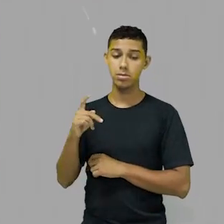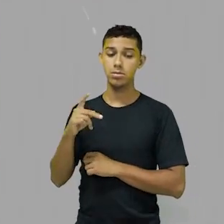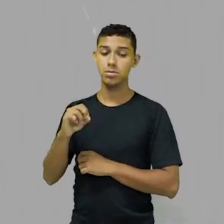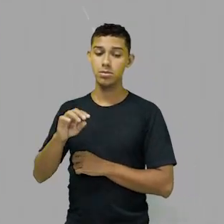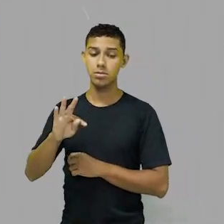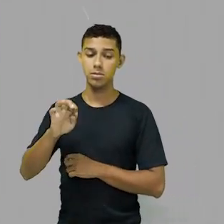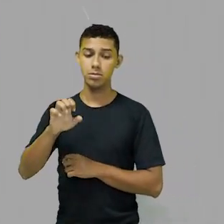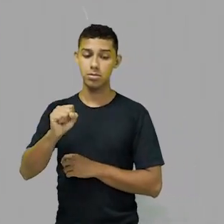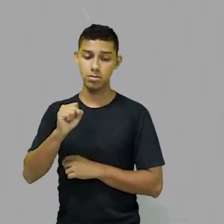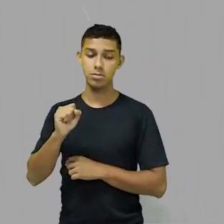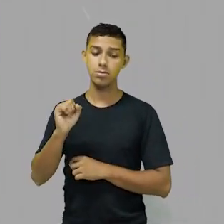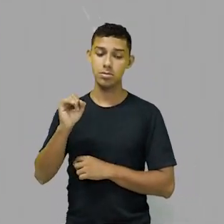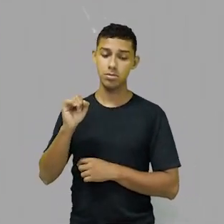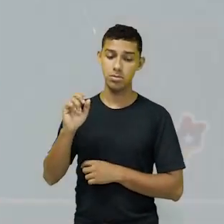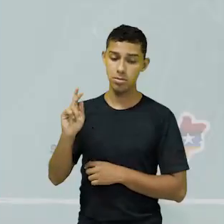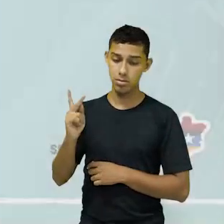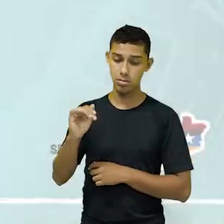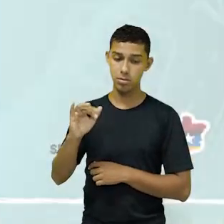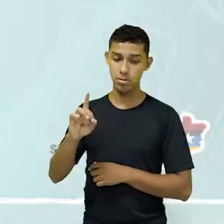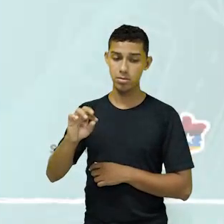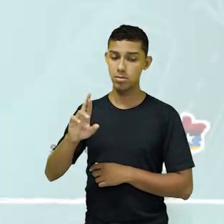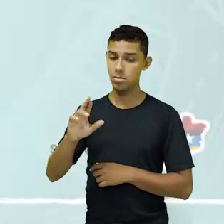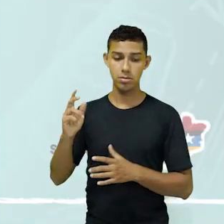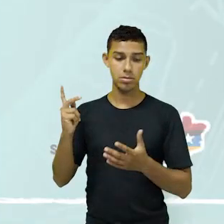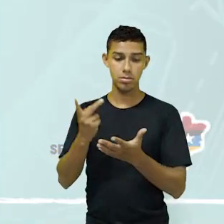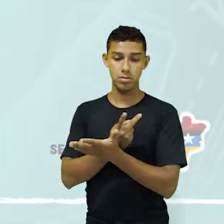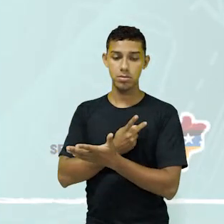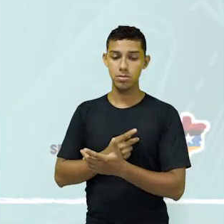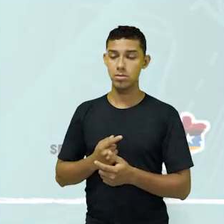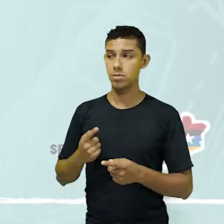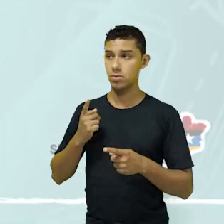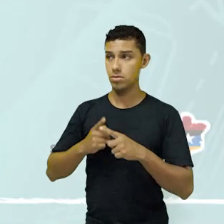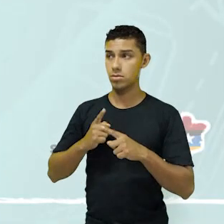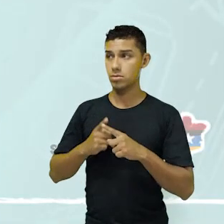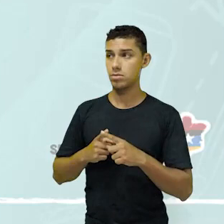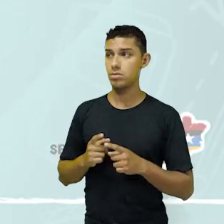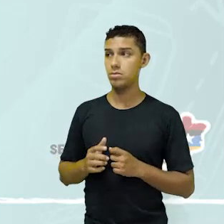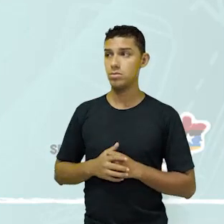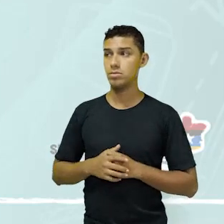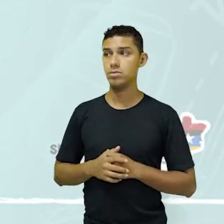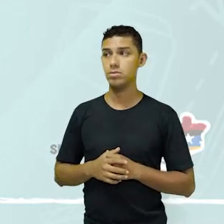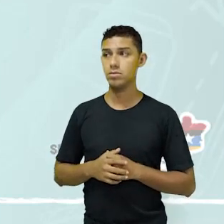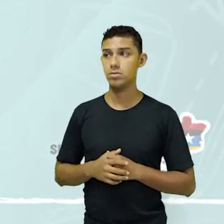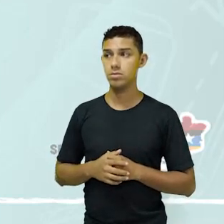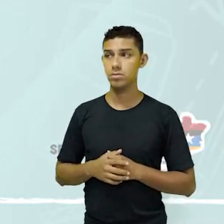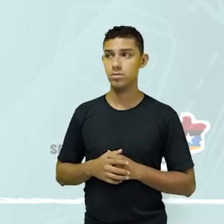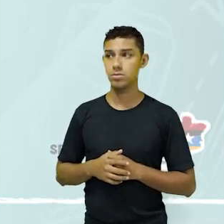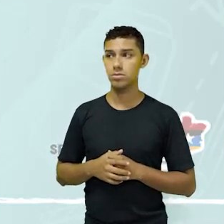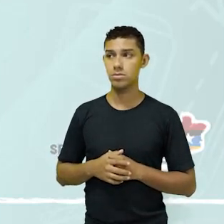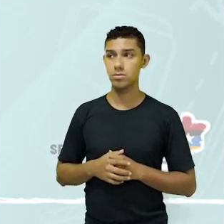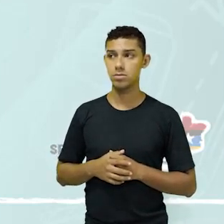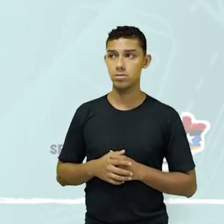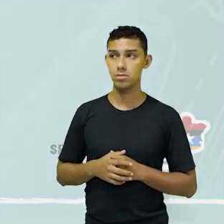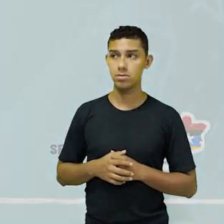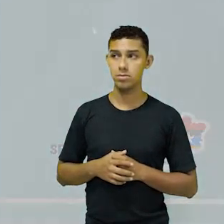correto. Mas essa primeira afirmativa aqui, ela está errada. Por quê? Porque a